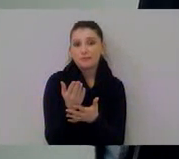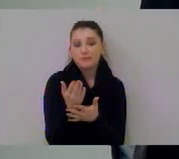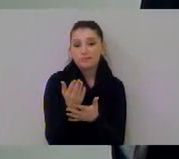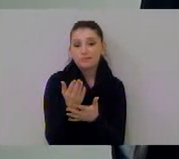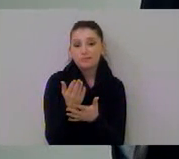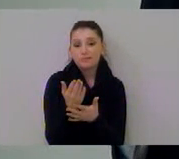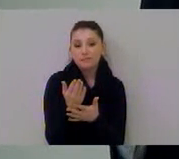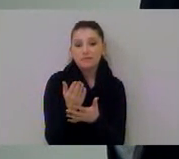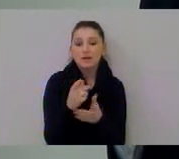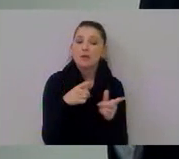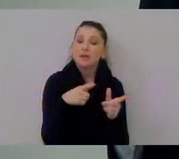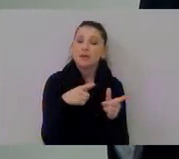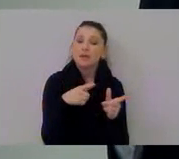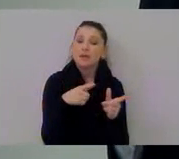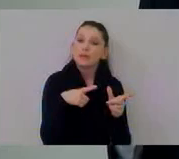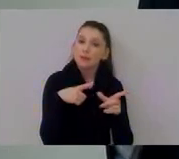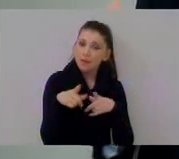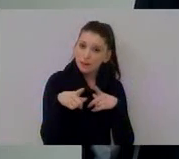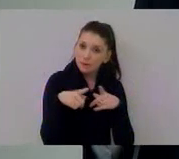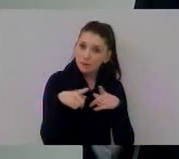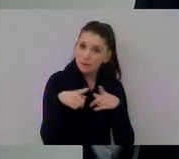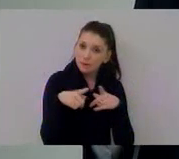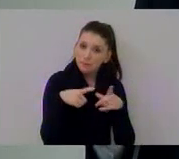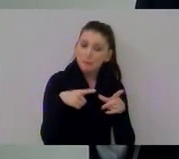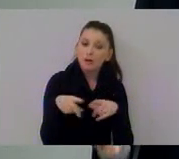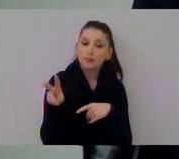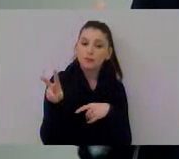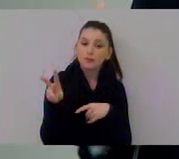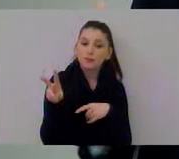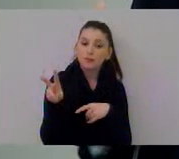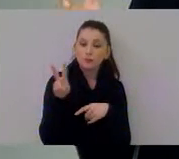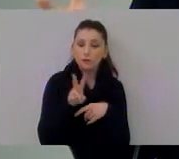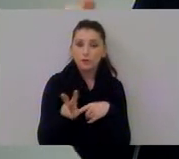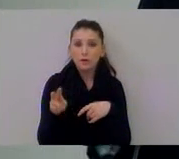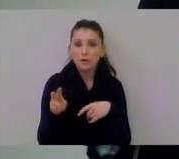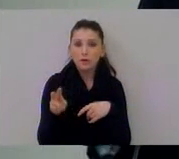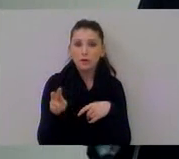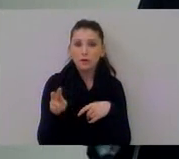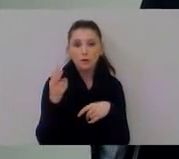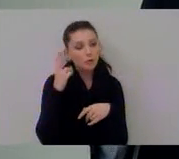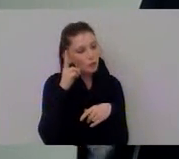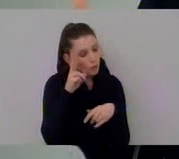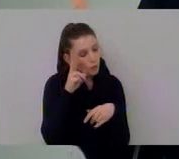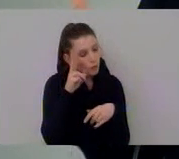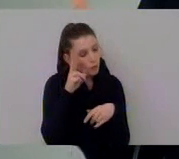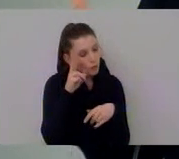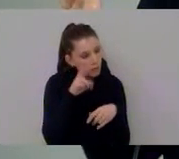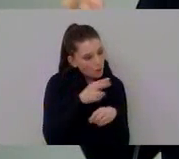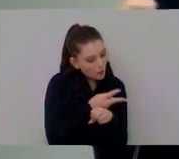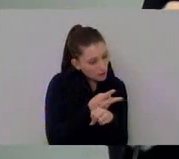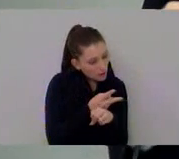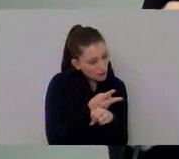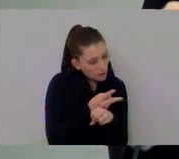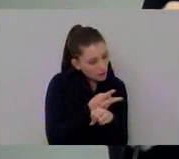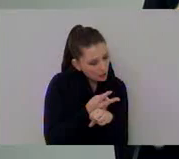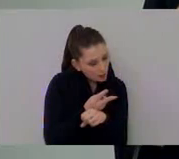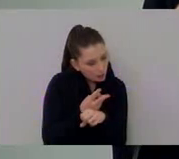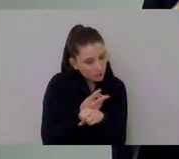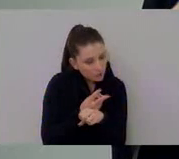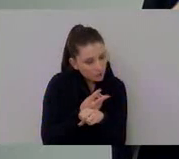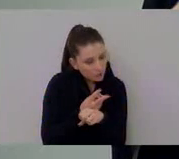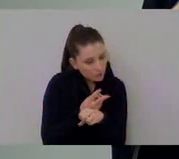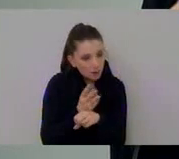da fiscalização óbvia. Mas parabéns pela